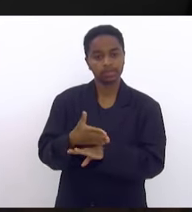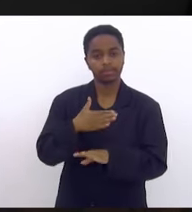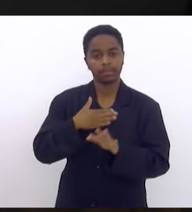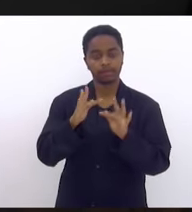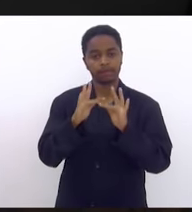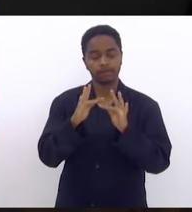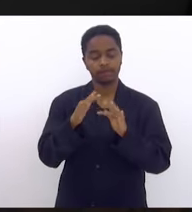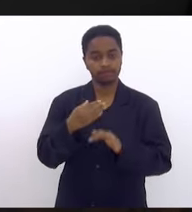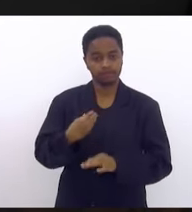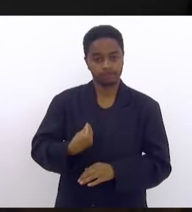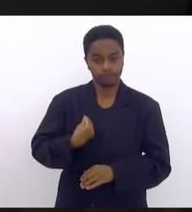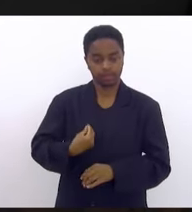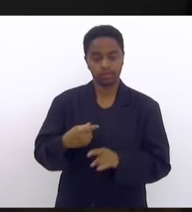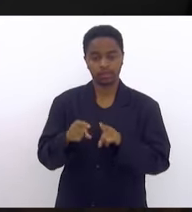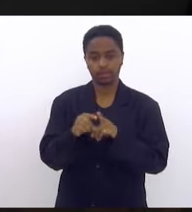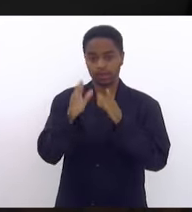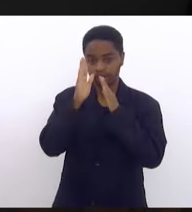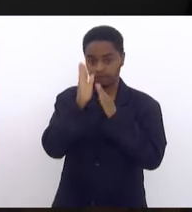muito fiel, né,